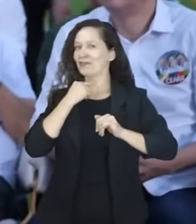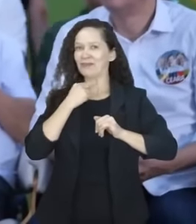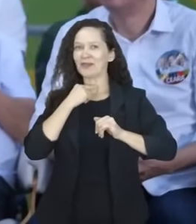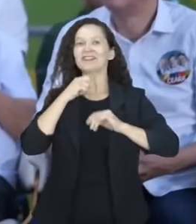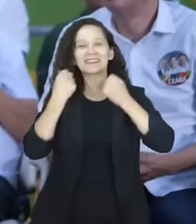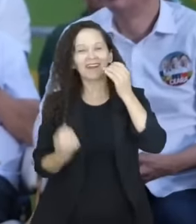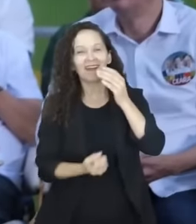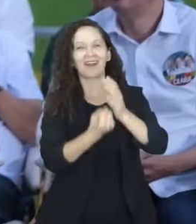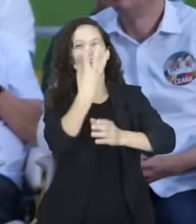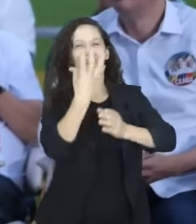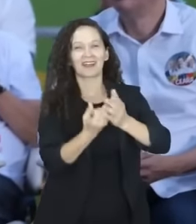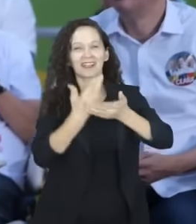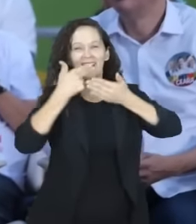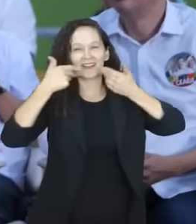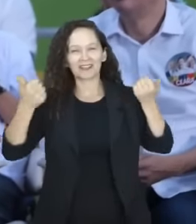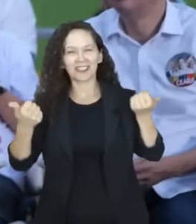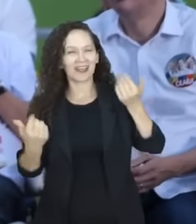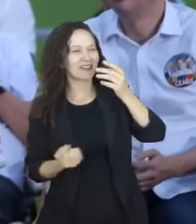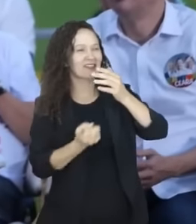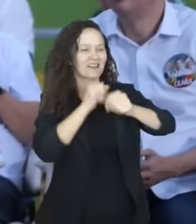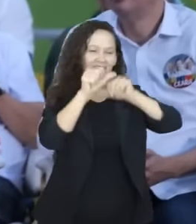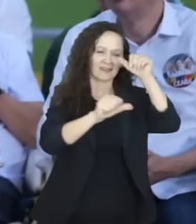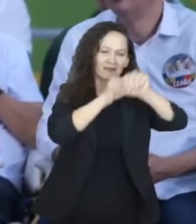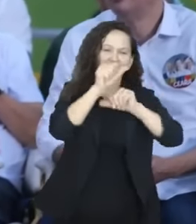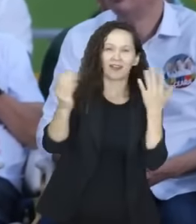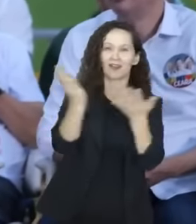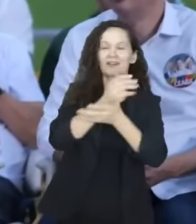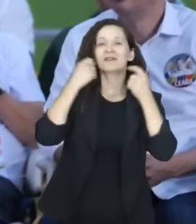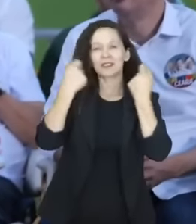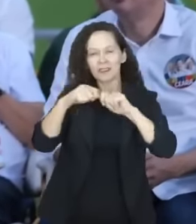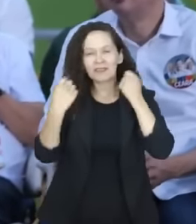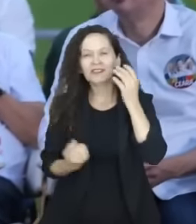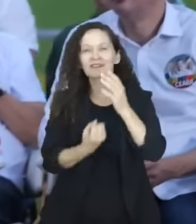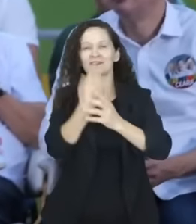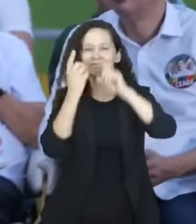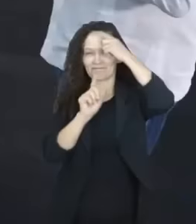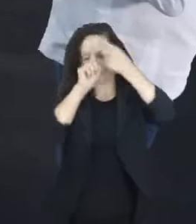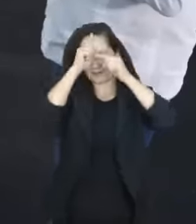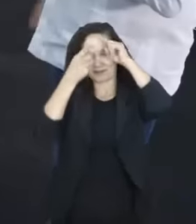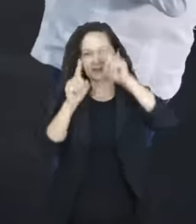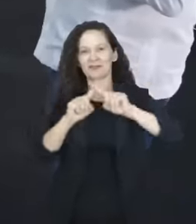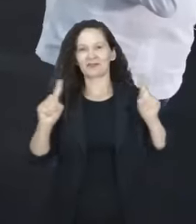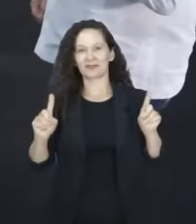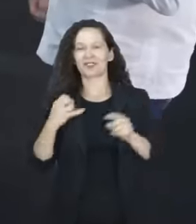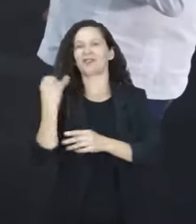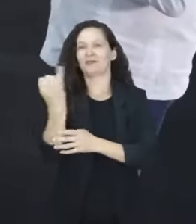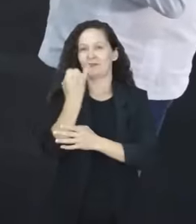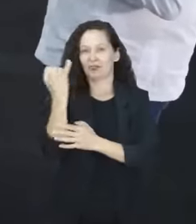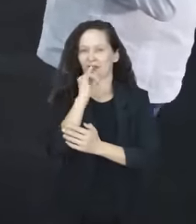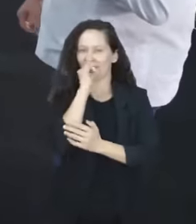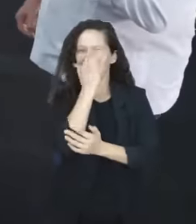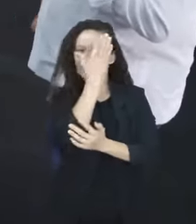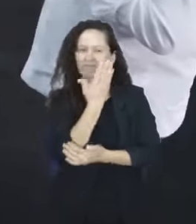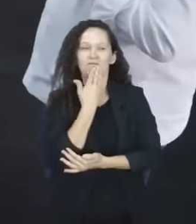reinventar coisas que precisam ser reinventadas. Mas uma coisa eu vou te pedir.